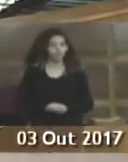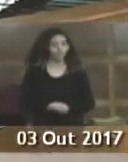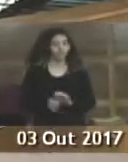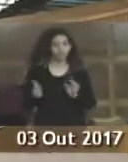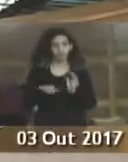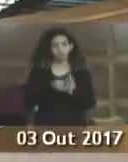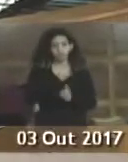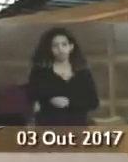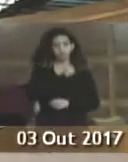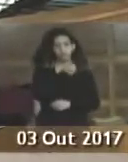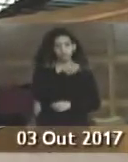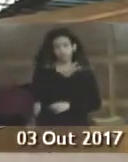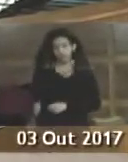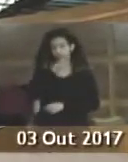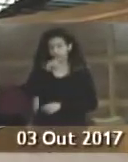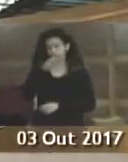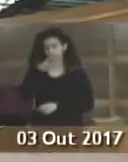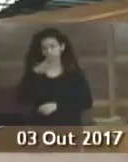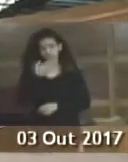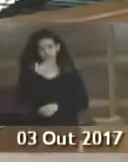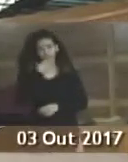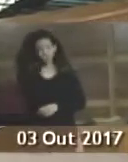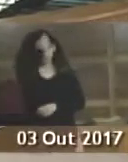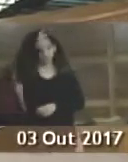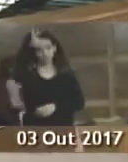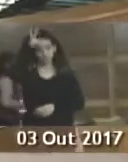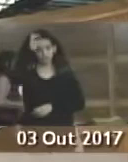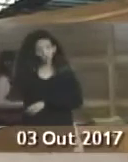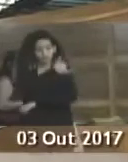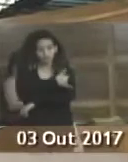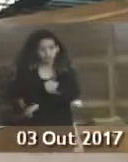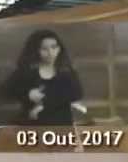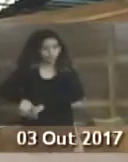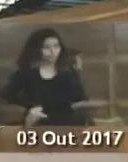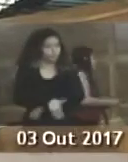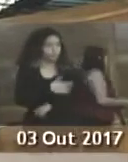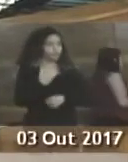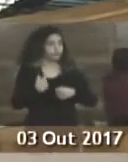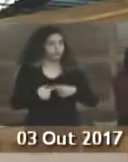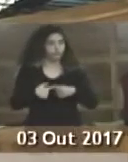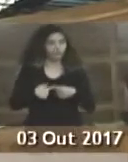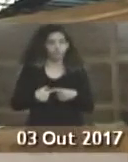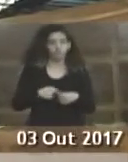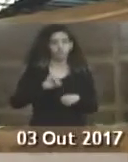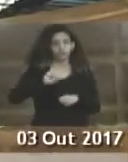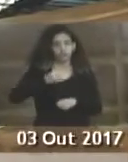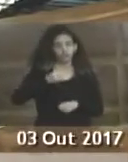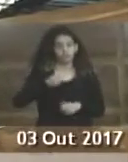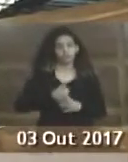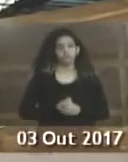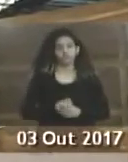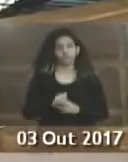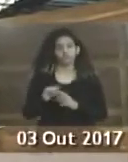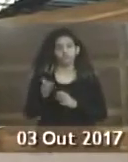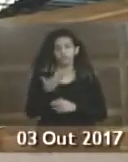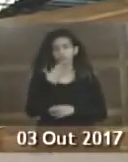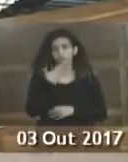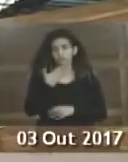Indicação número 393/17, indicando ao prefeito o recapeamento às fora da travessa Barra do Piraí, na Japuíba. Indicação